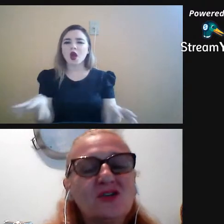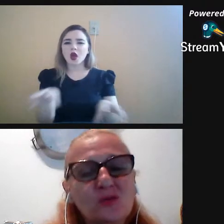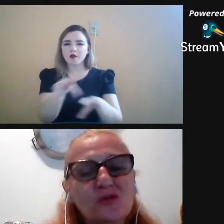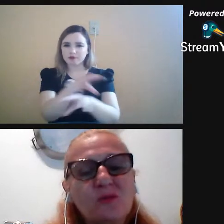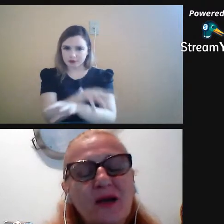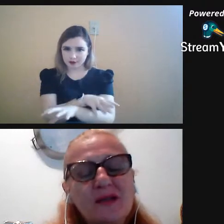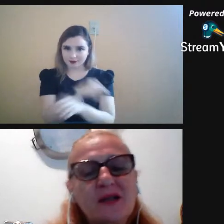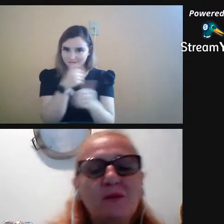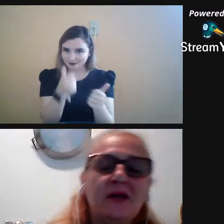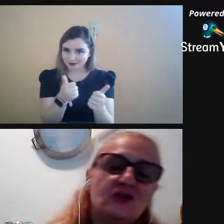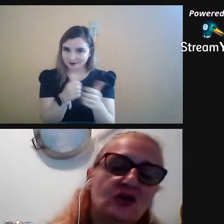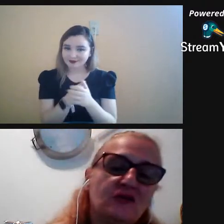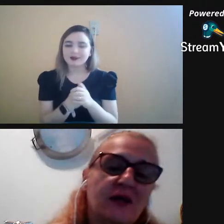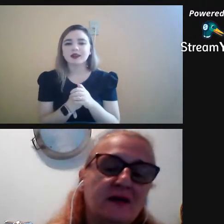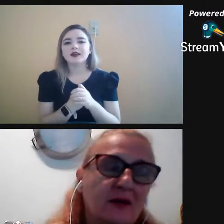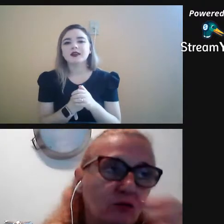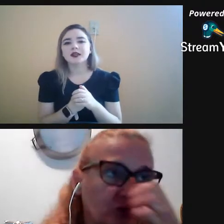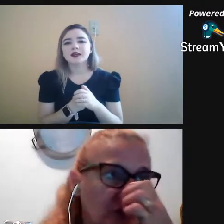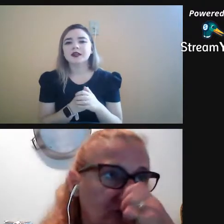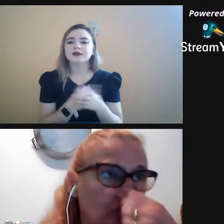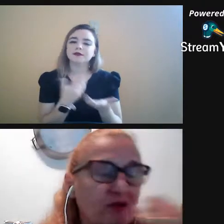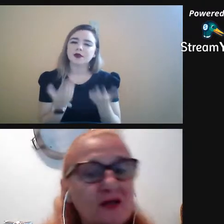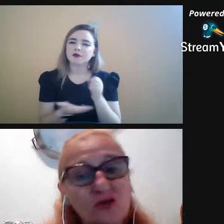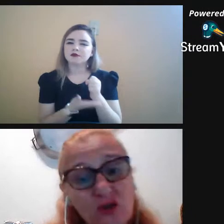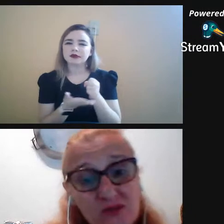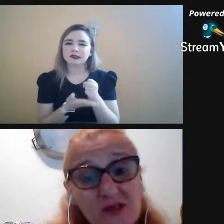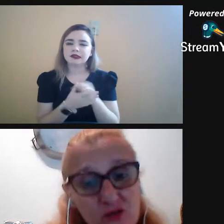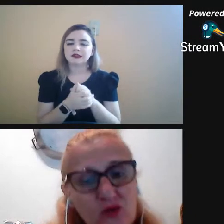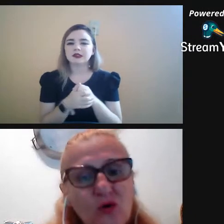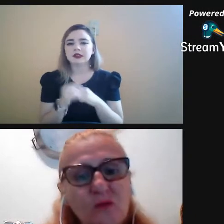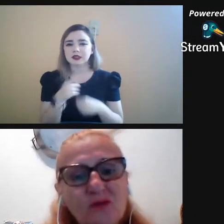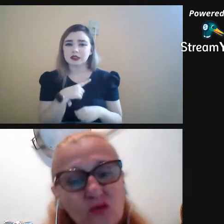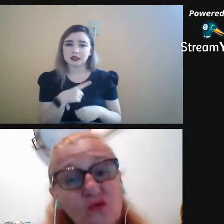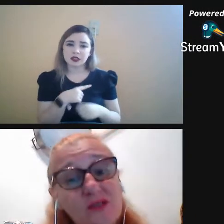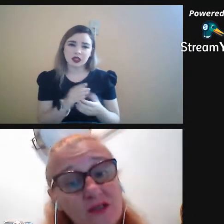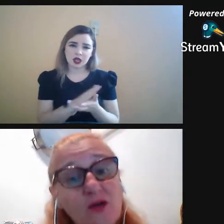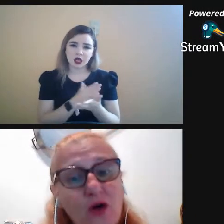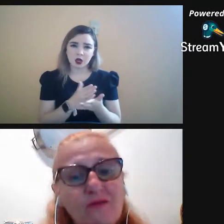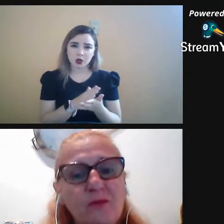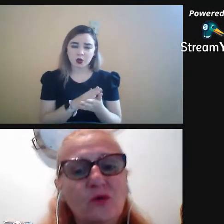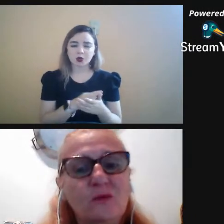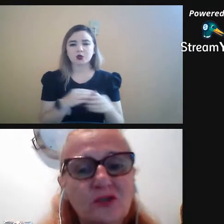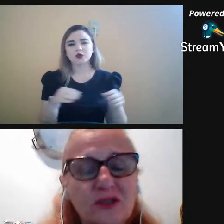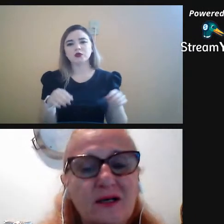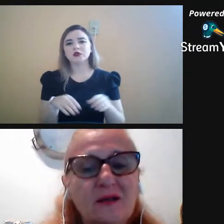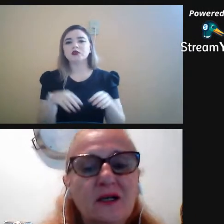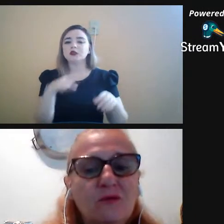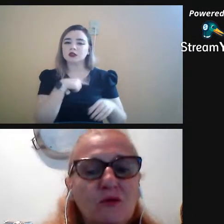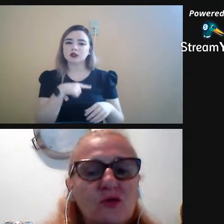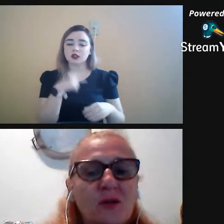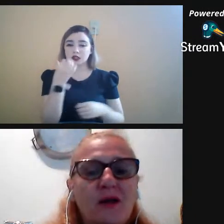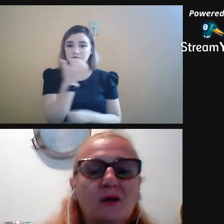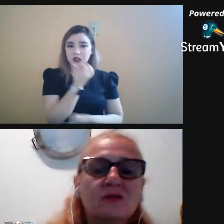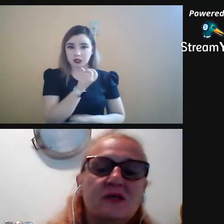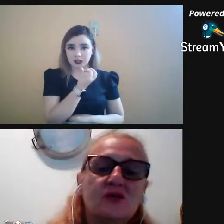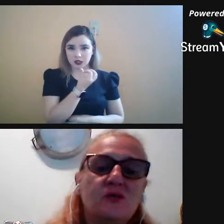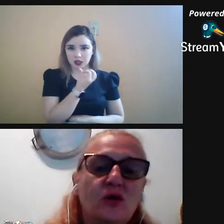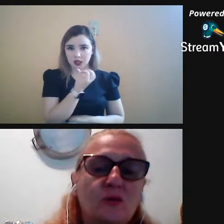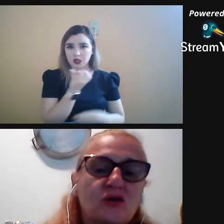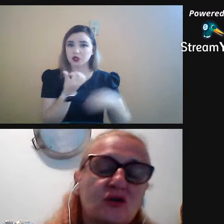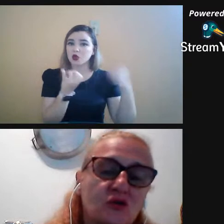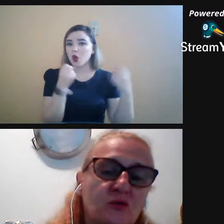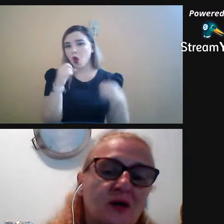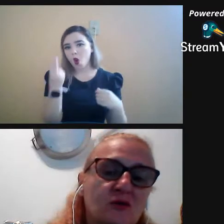bioma. Nós somos, basicamente, a gente vai ter alguns livros, vão falar que nós temos 6 biomas, outros vão dizer que tem 9 biomas,